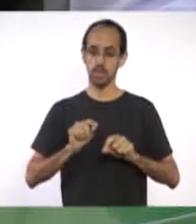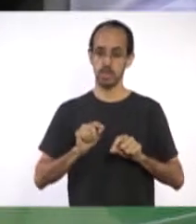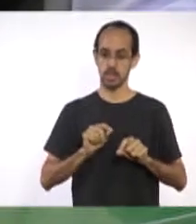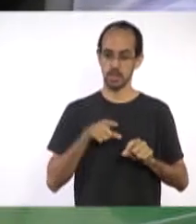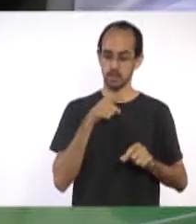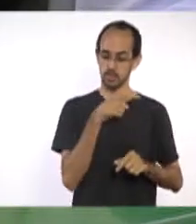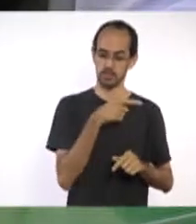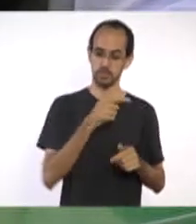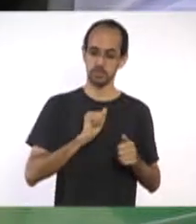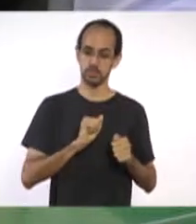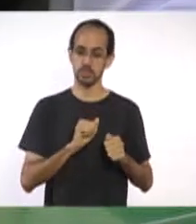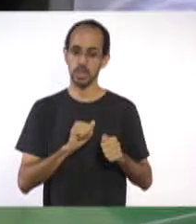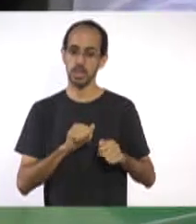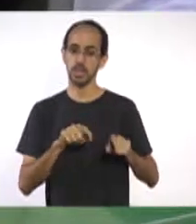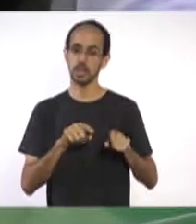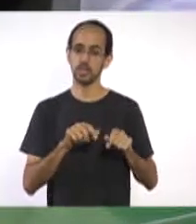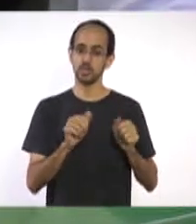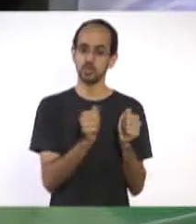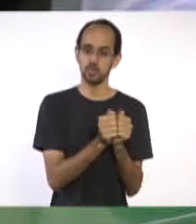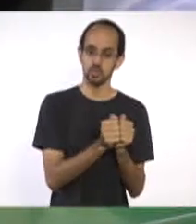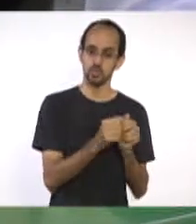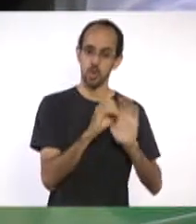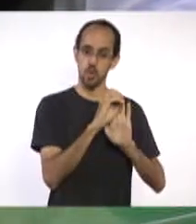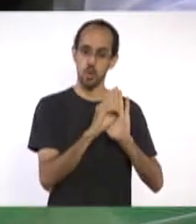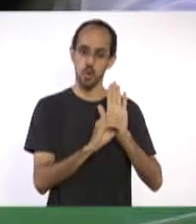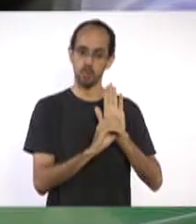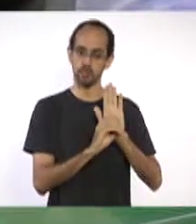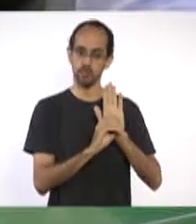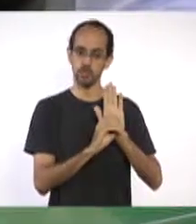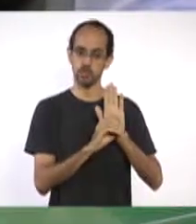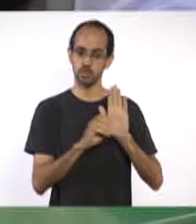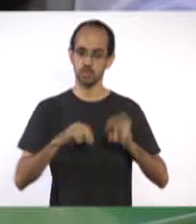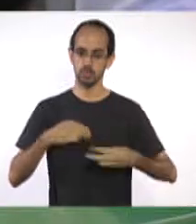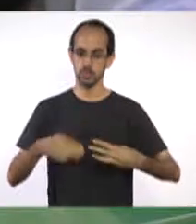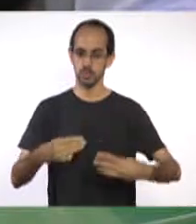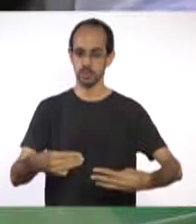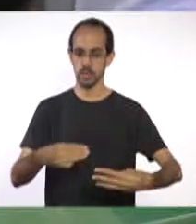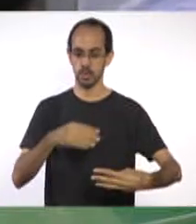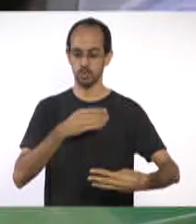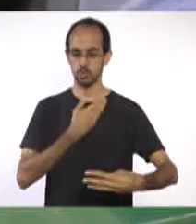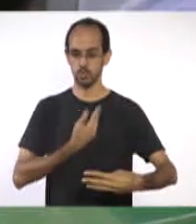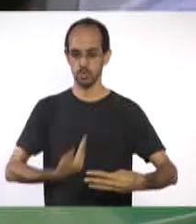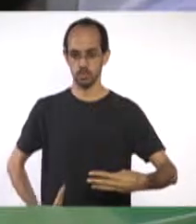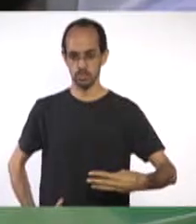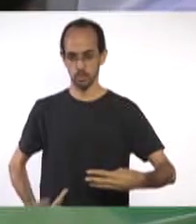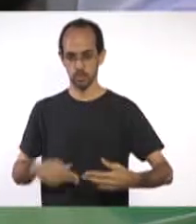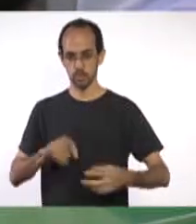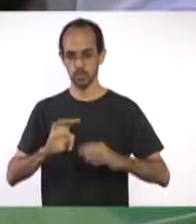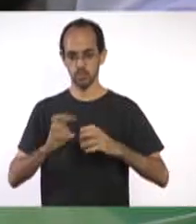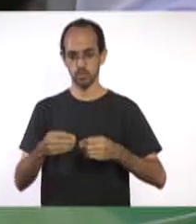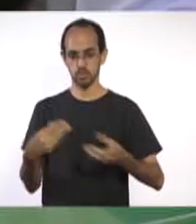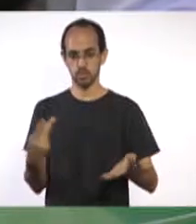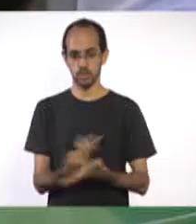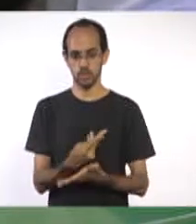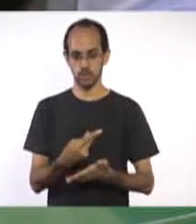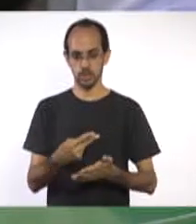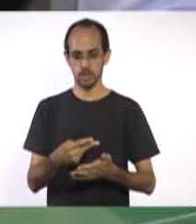o encaminhamento junto do ofício ao Ministério Público das transcrições do que ocorreu em